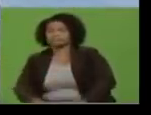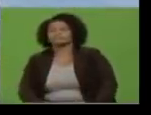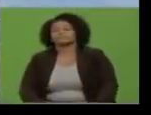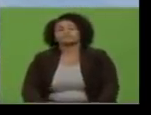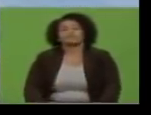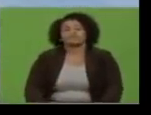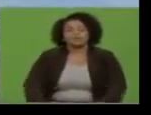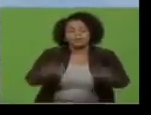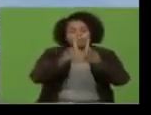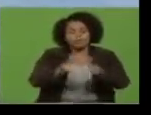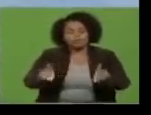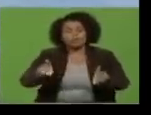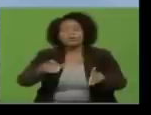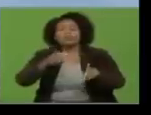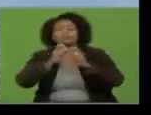Moçambicanas e moçambicanos,